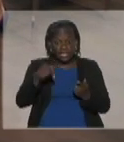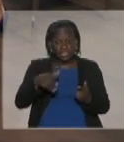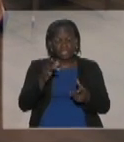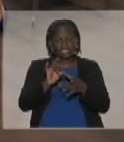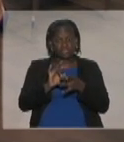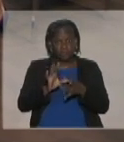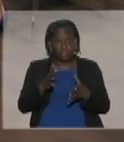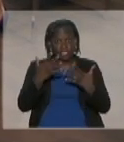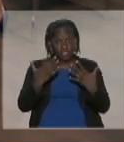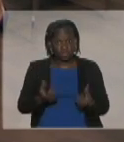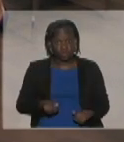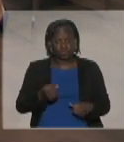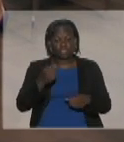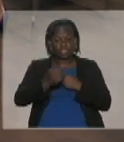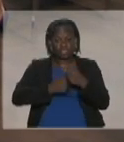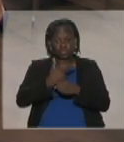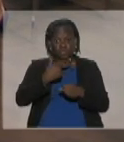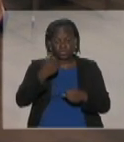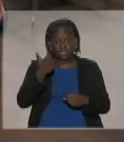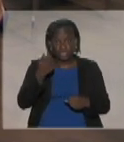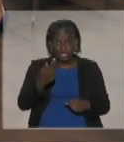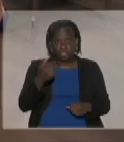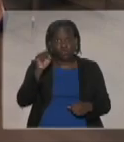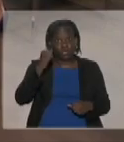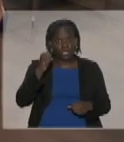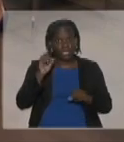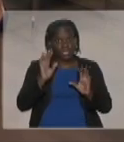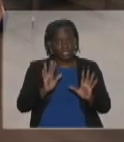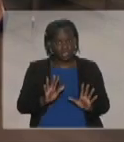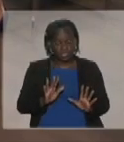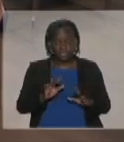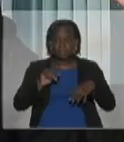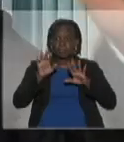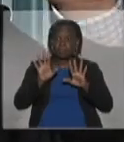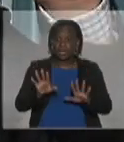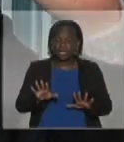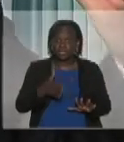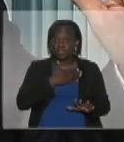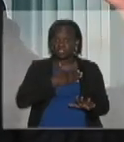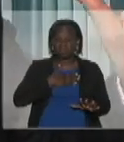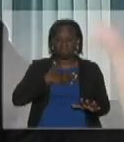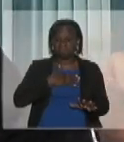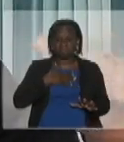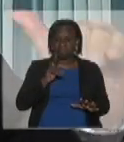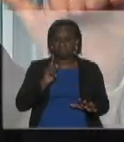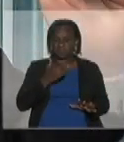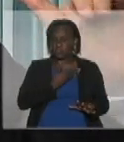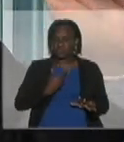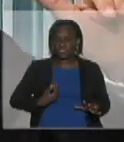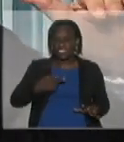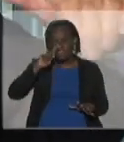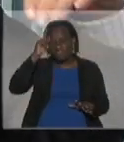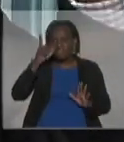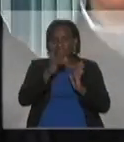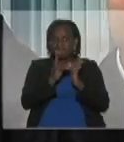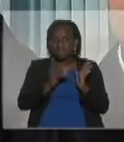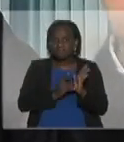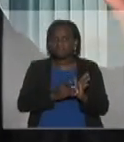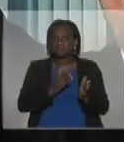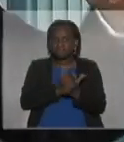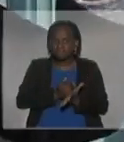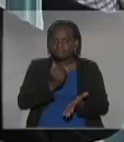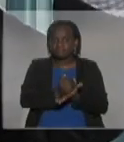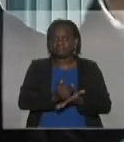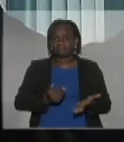no ano de 17 fosse R$ 8,00. Em não satisfeito... Sim, R$ 8,00 foi aprovado aqui. Em não satisfeito, o governo fez um